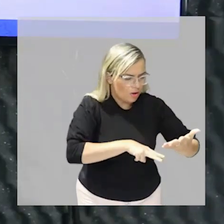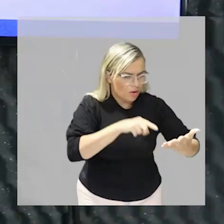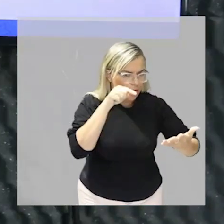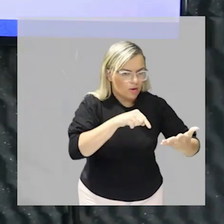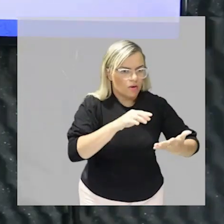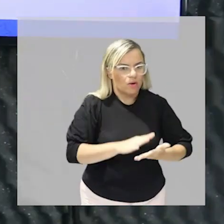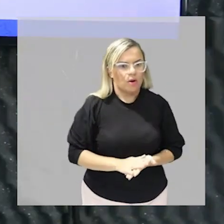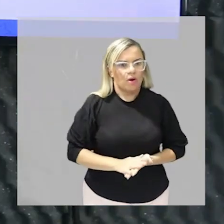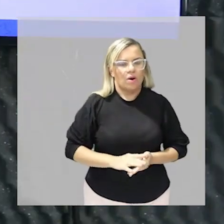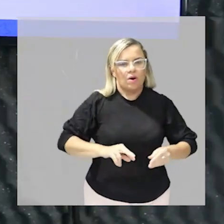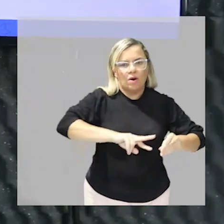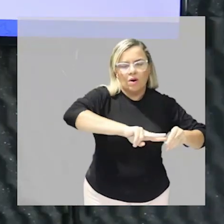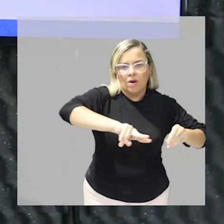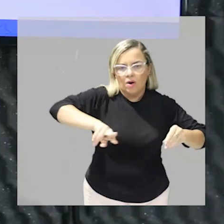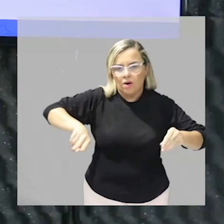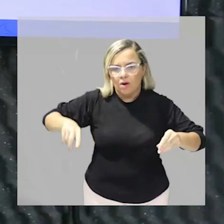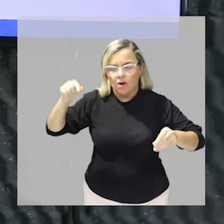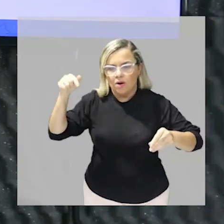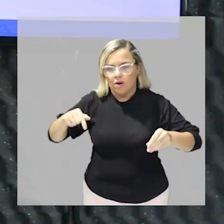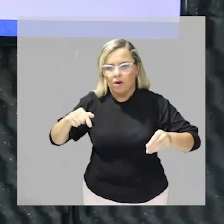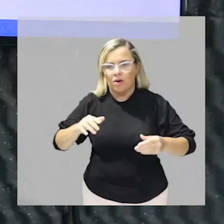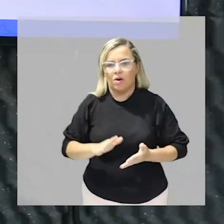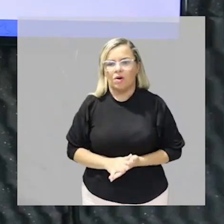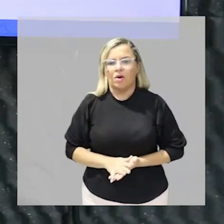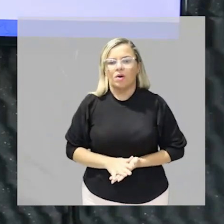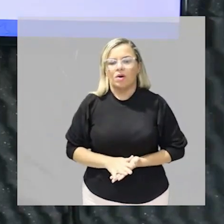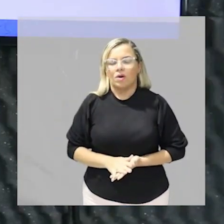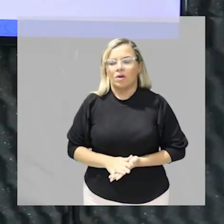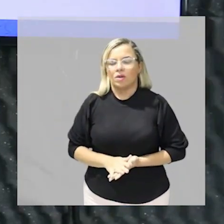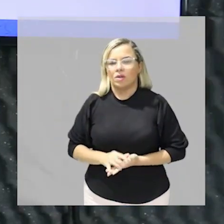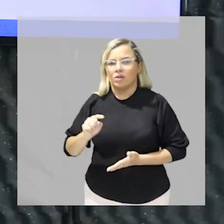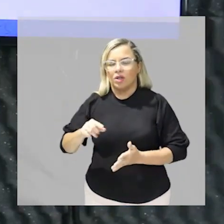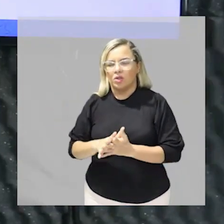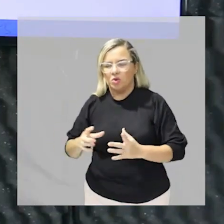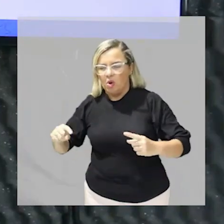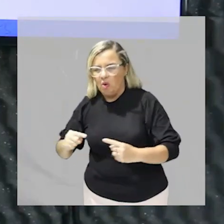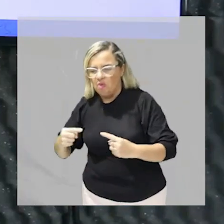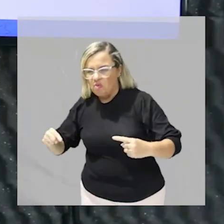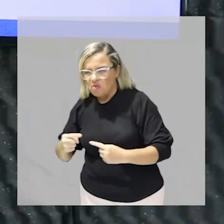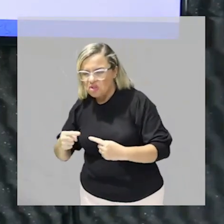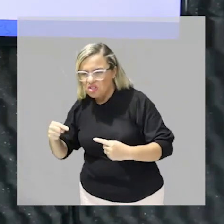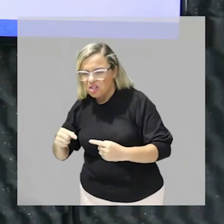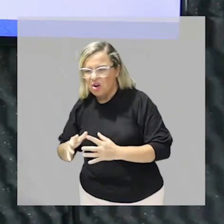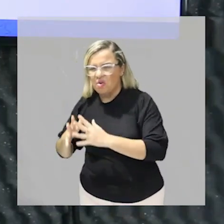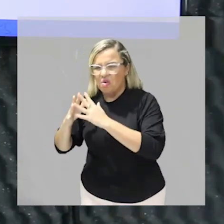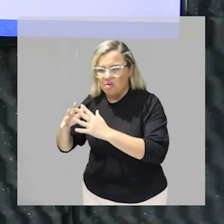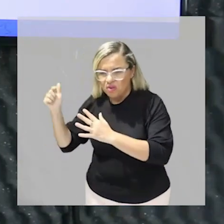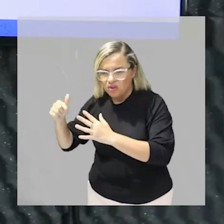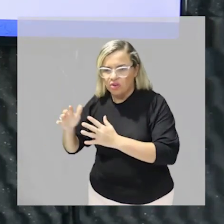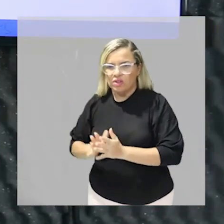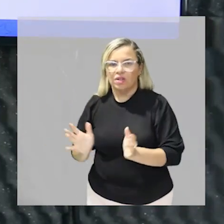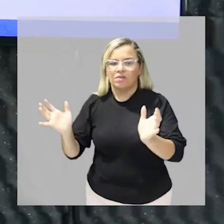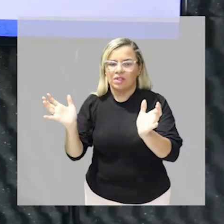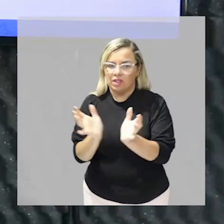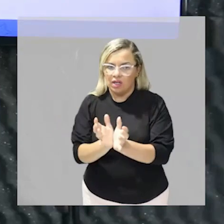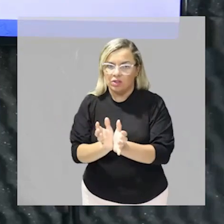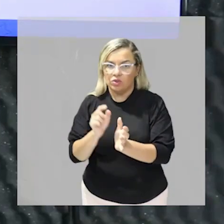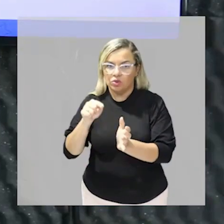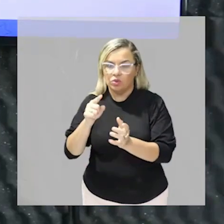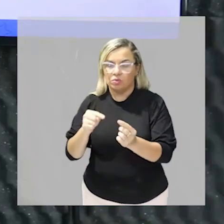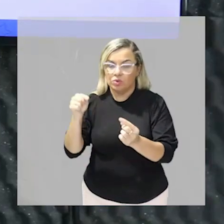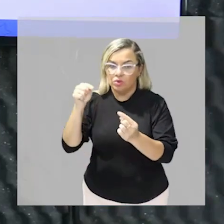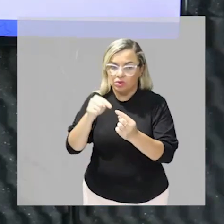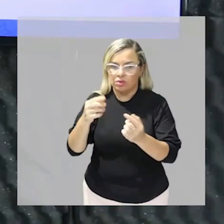gerando conflito com determinados grupos. Fechou? Vai identificando. Aí ele continua, né? Diz o seguinte: em geral,